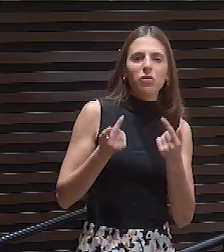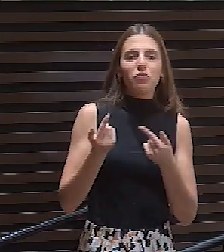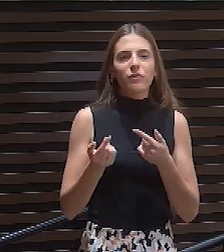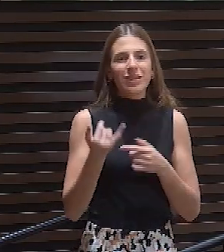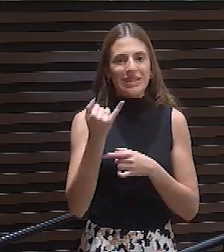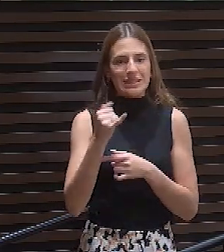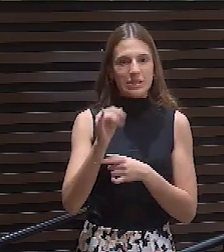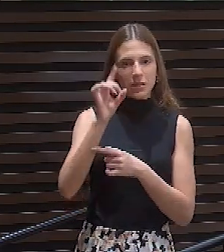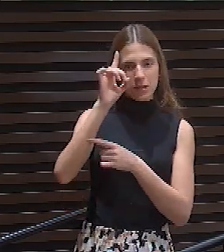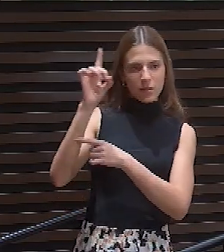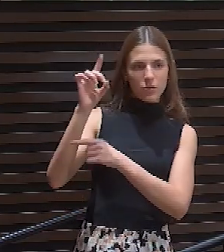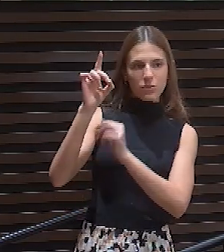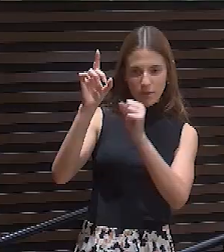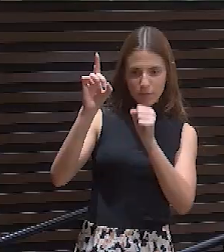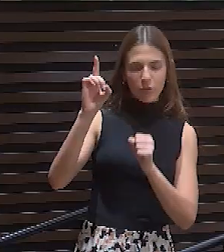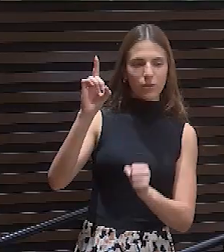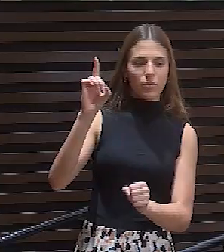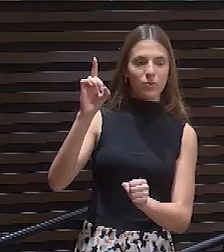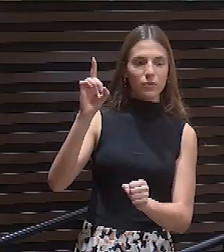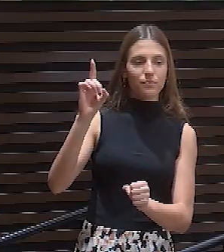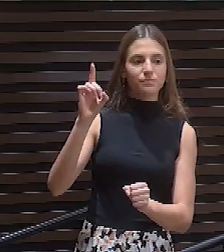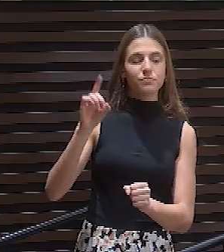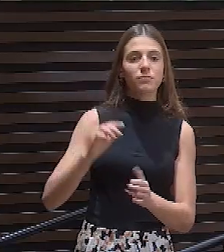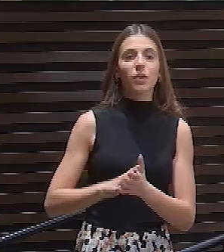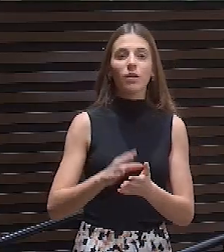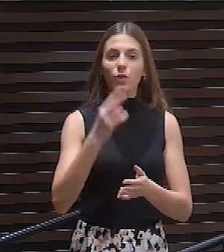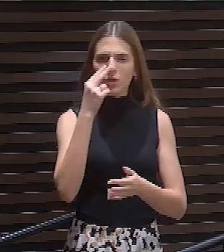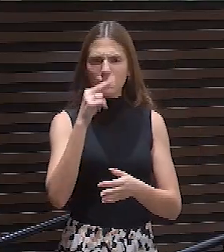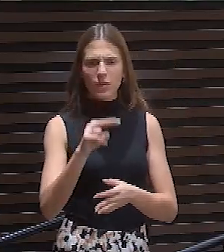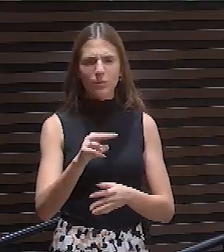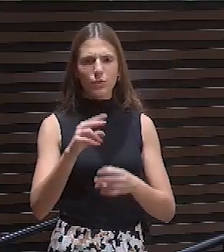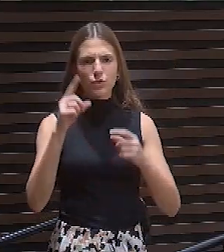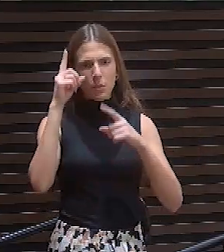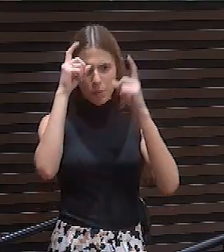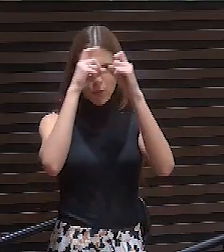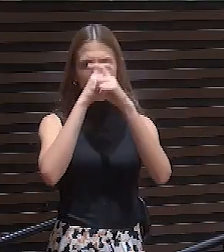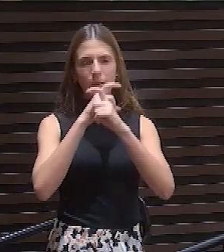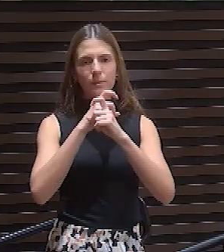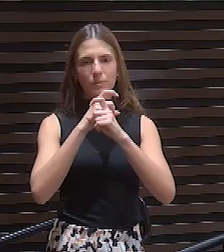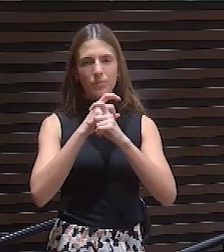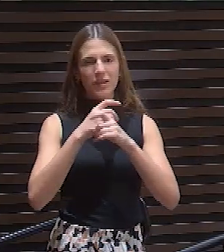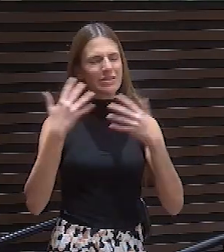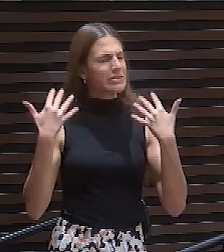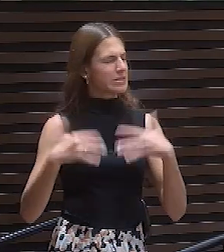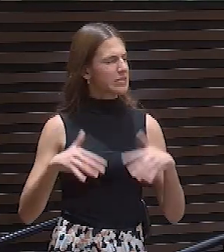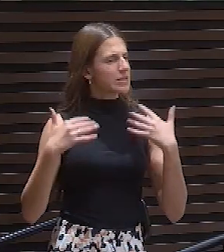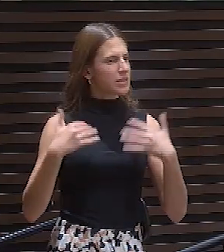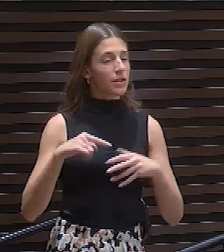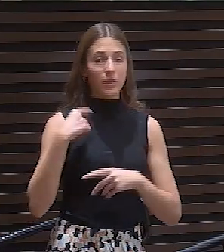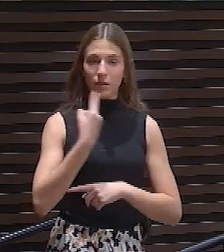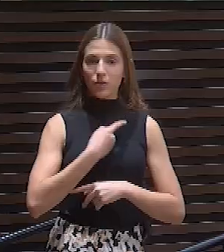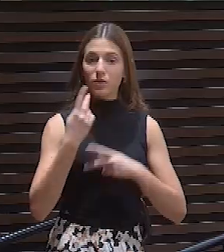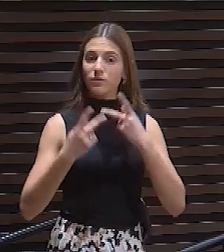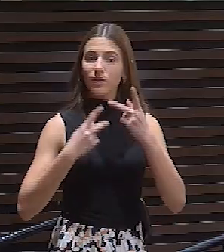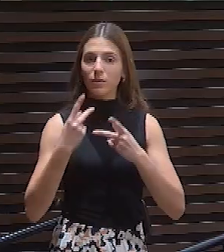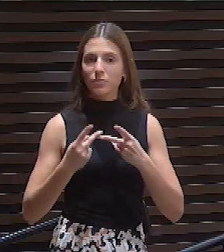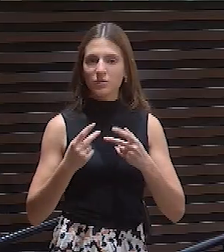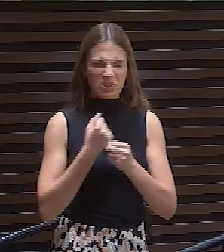o problema, e o problema é grande, e nós dizemos, não tem jeito.